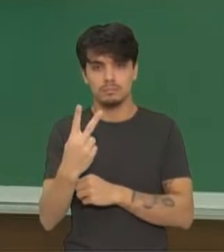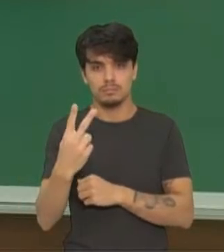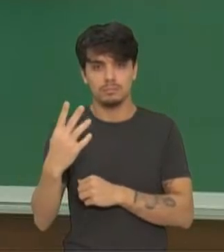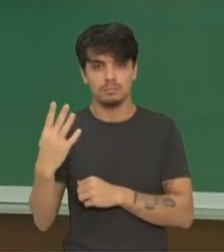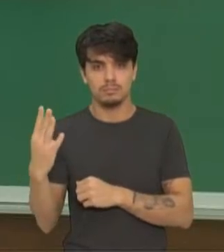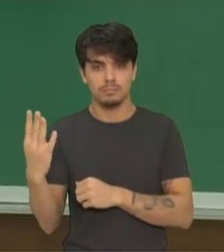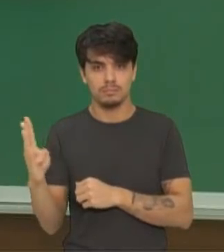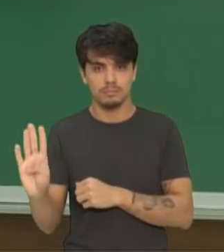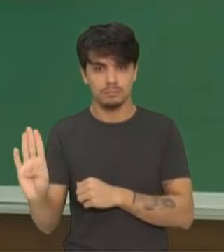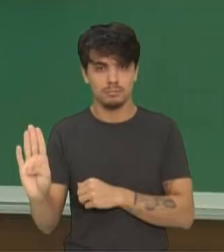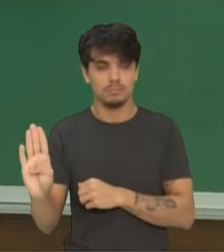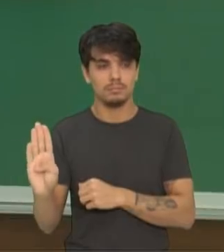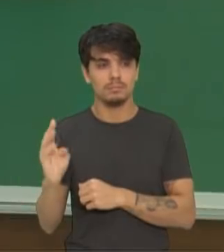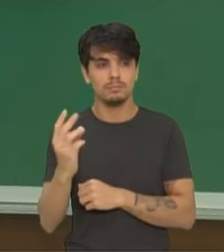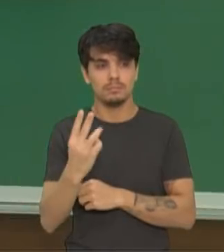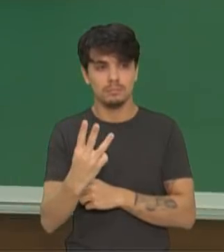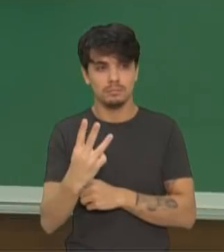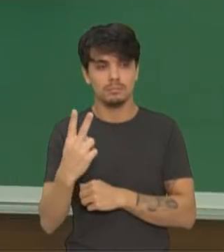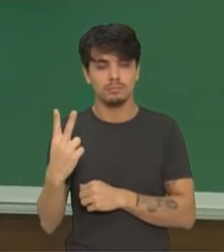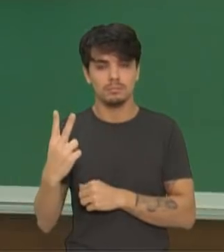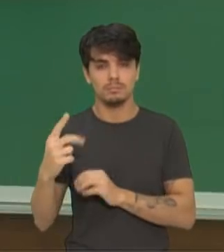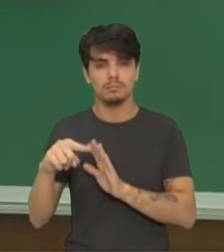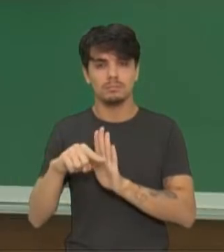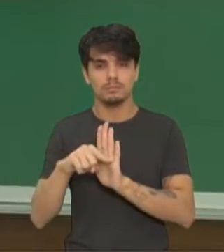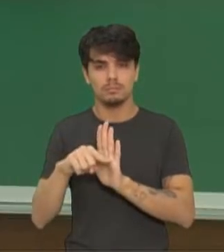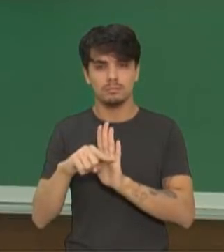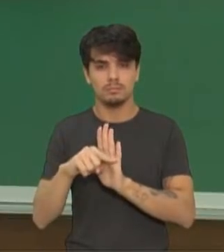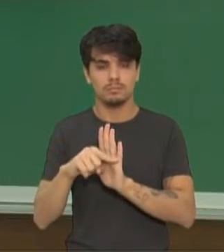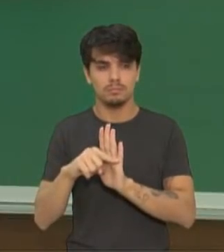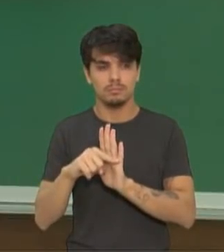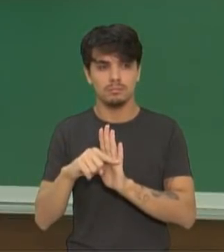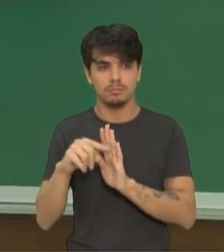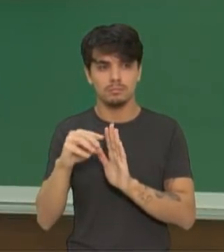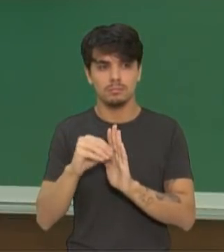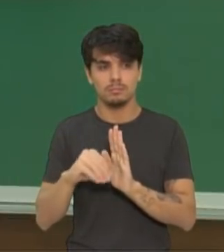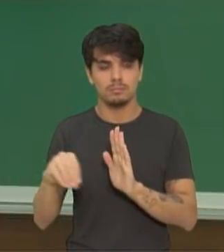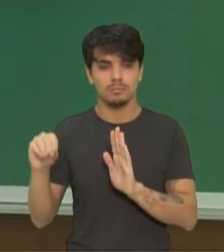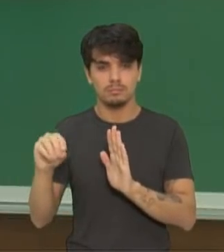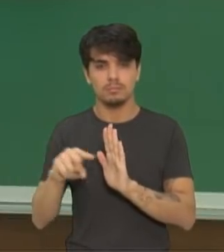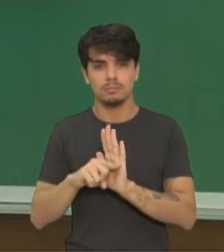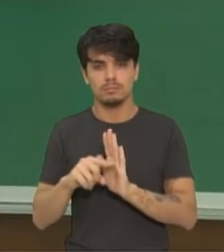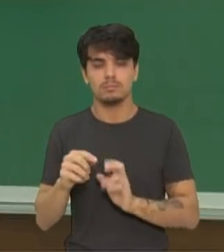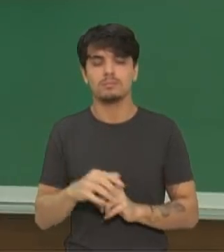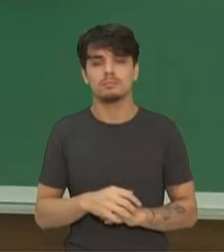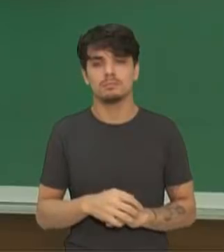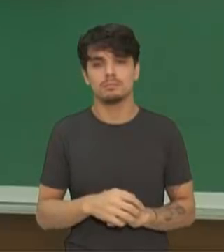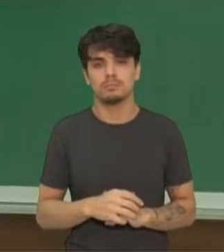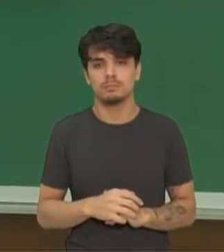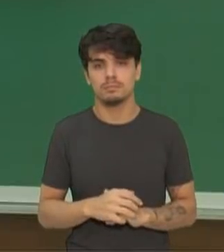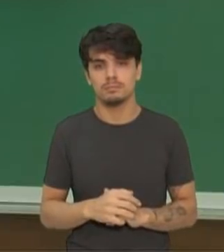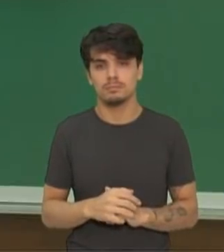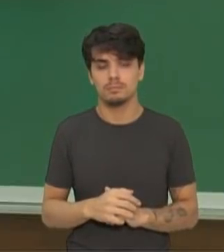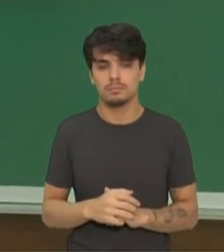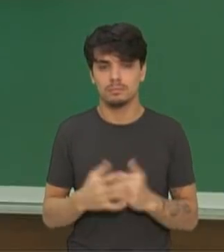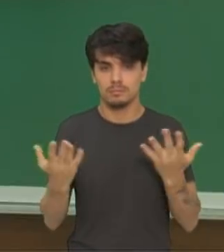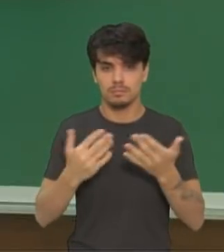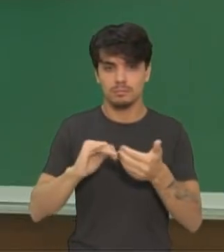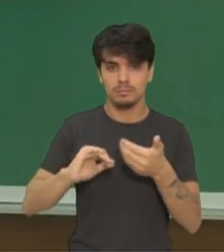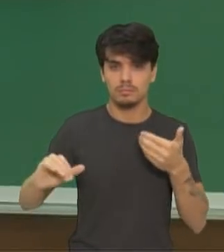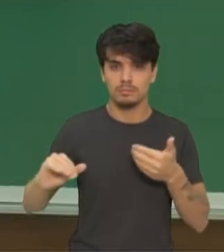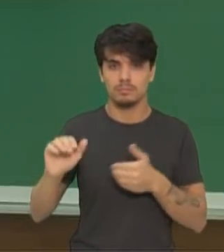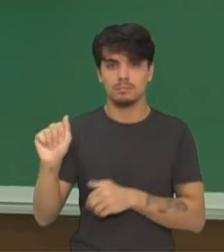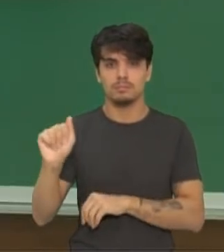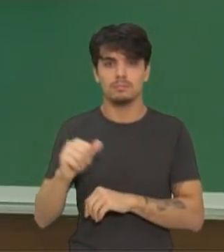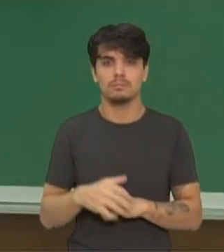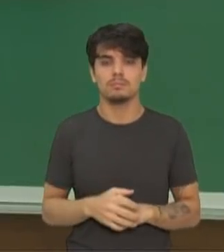o 32 positivo veio aqui, adição, subtração, menos 32. E agora eu vou isolar o A. O